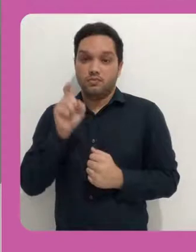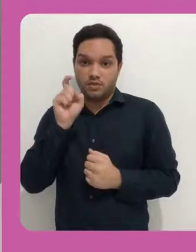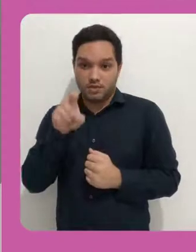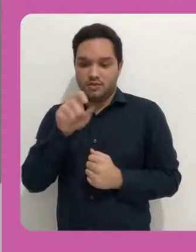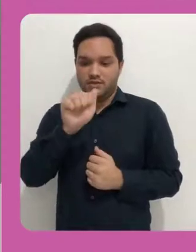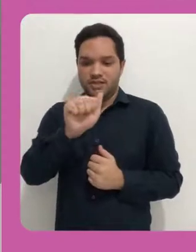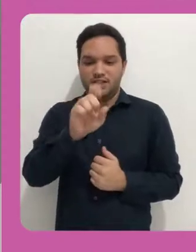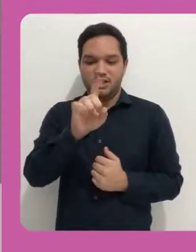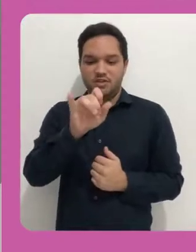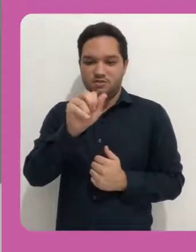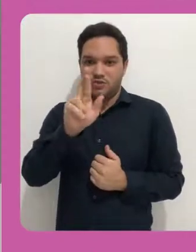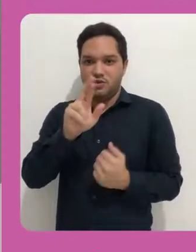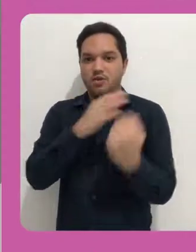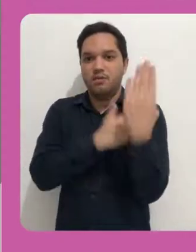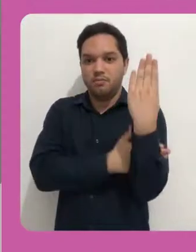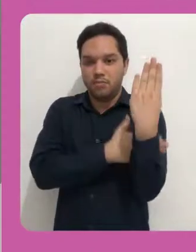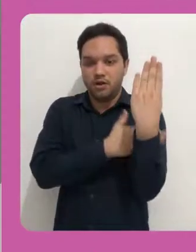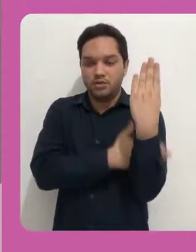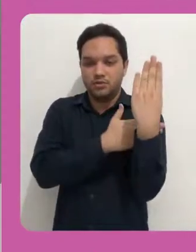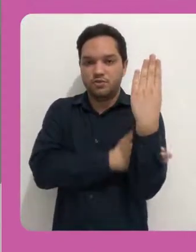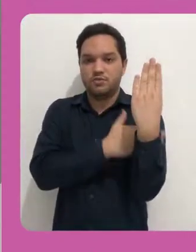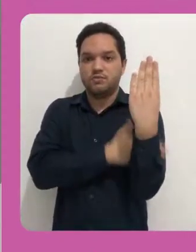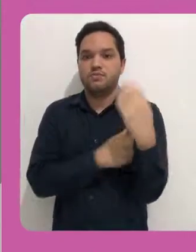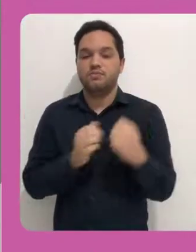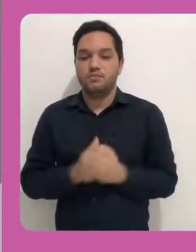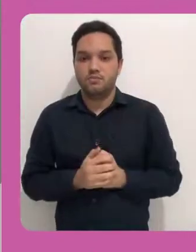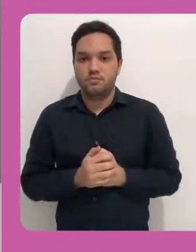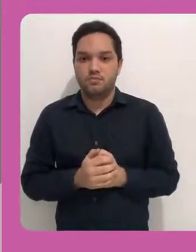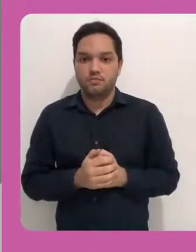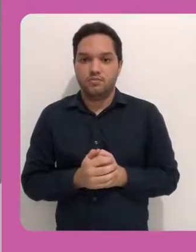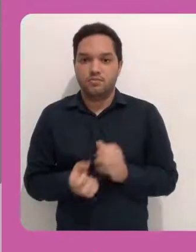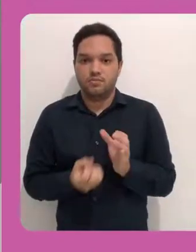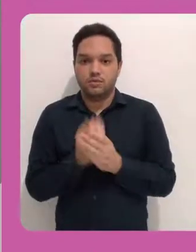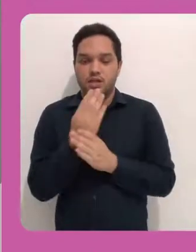bibliografia. A descrição: